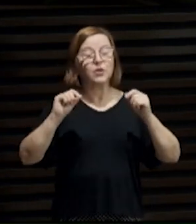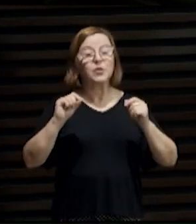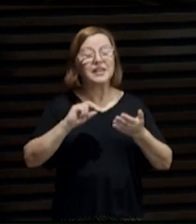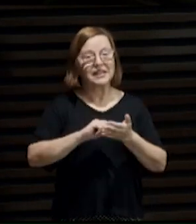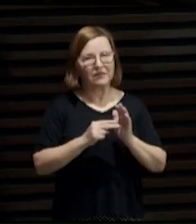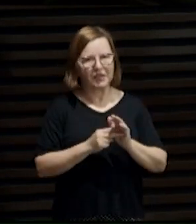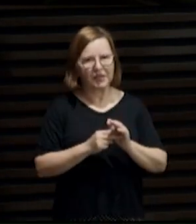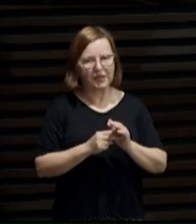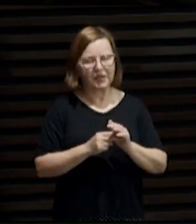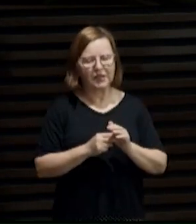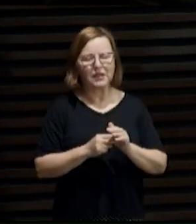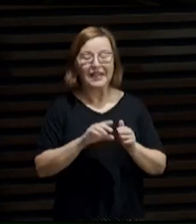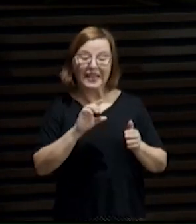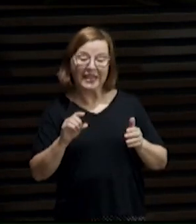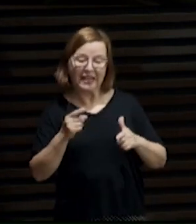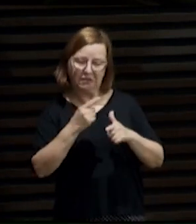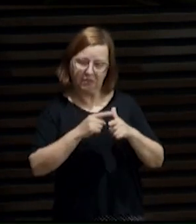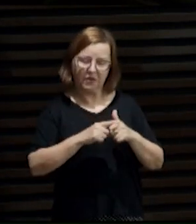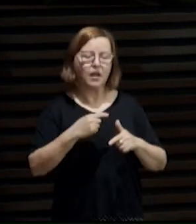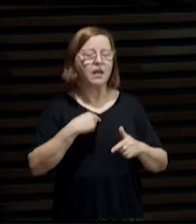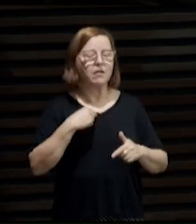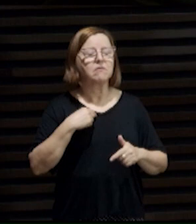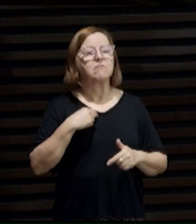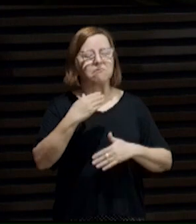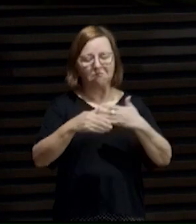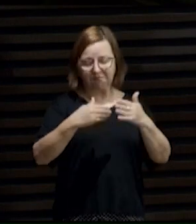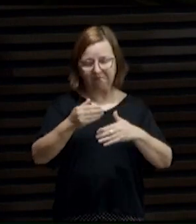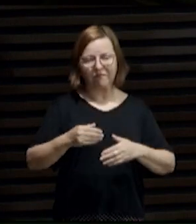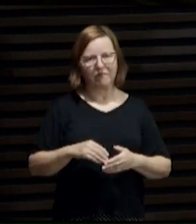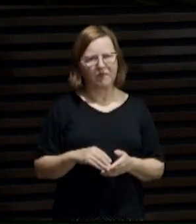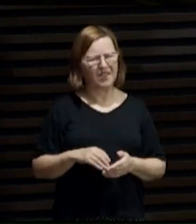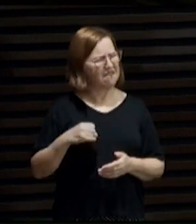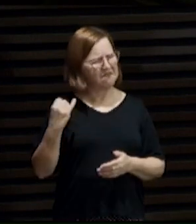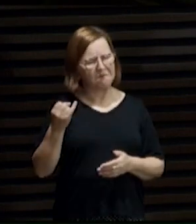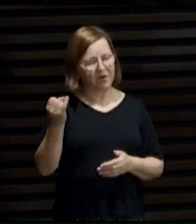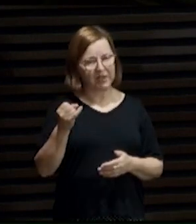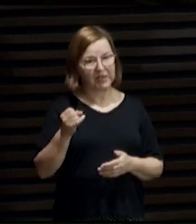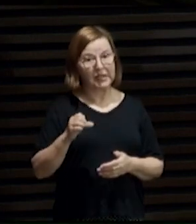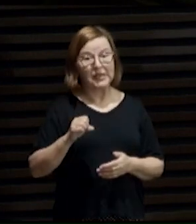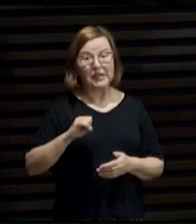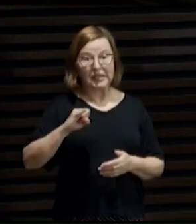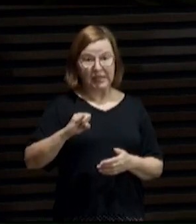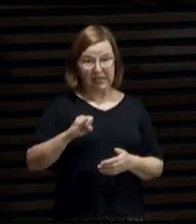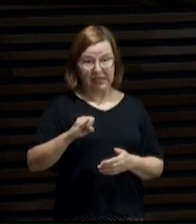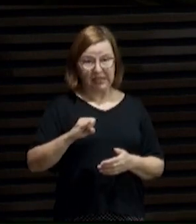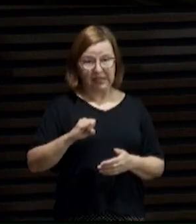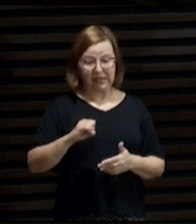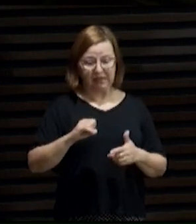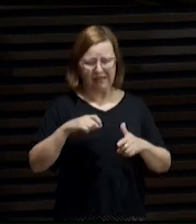serei próspero. Não importa. As coisas estão difíceis no trabalho, eu sou próspero no